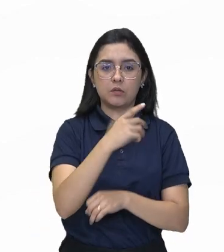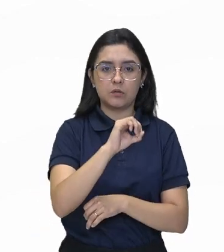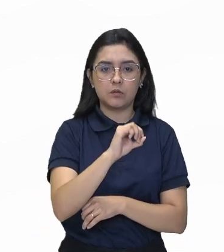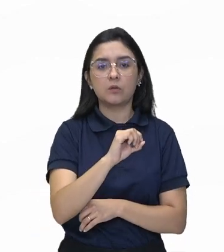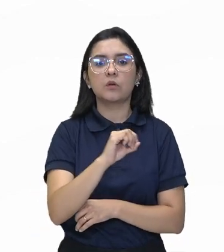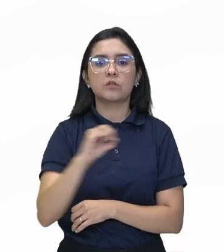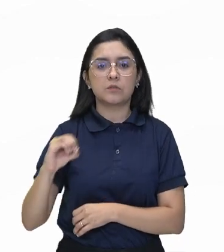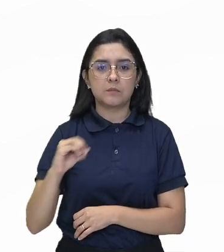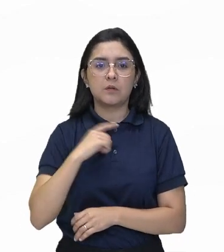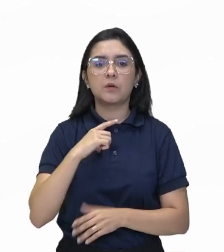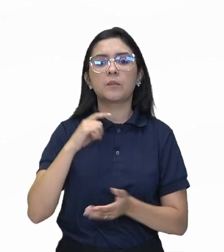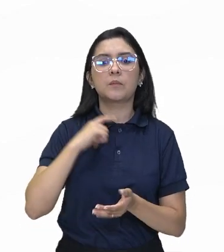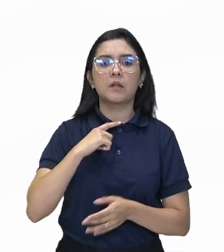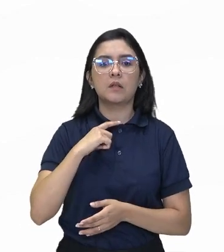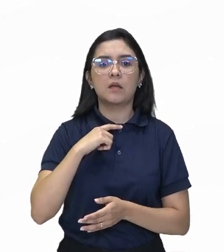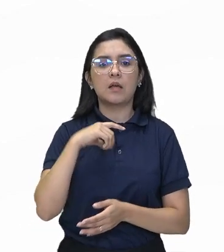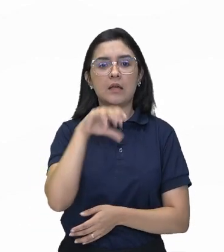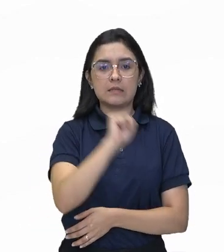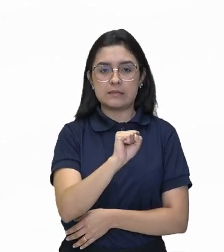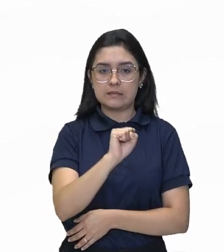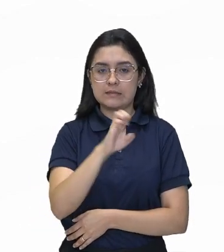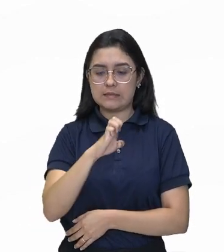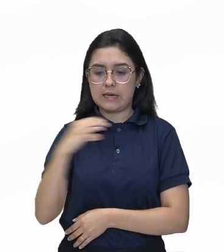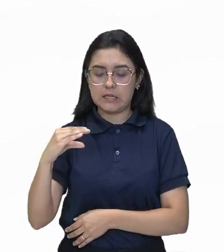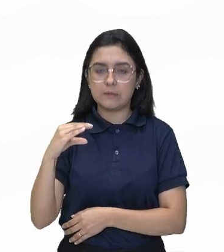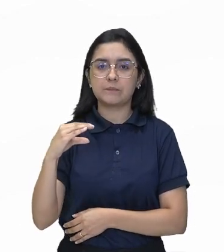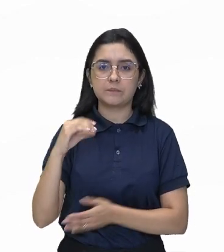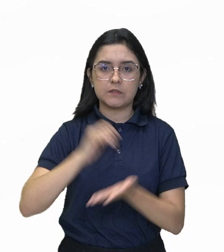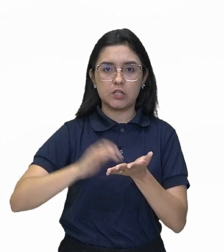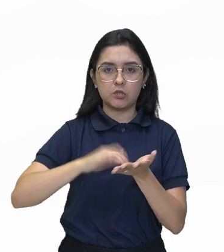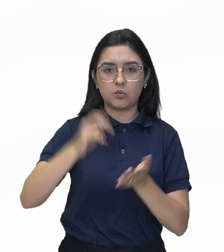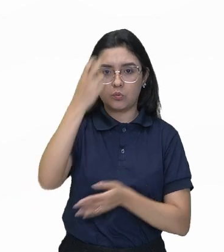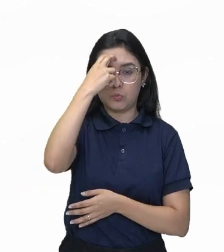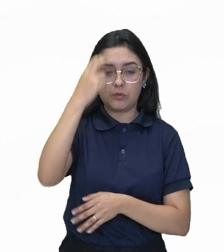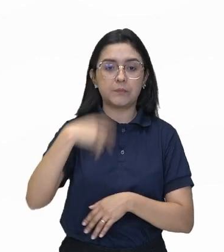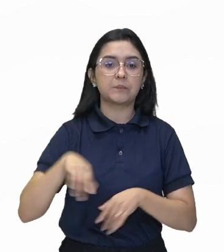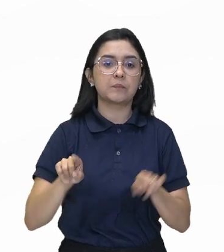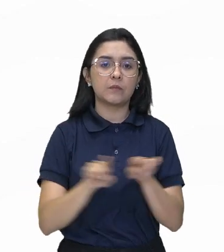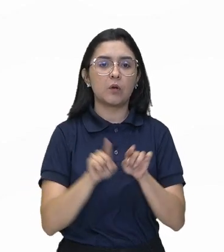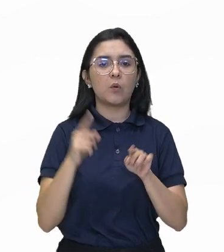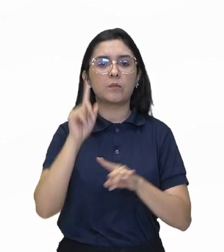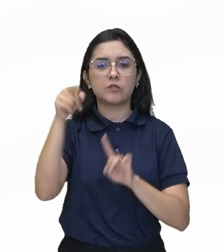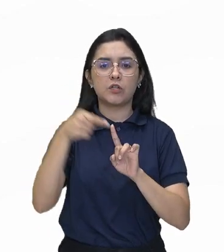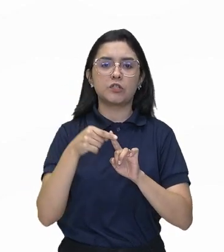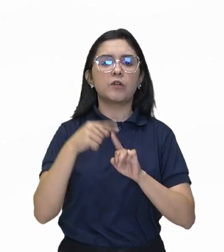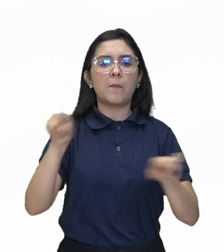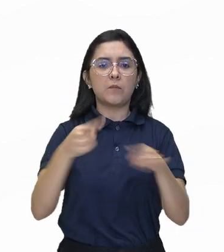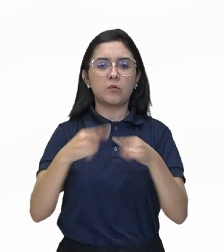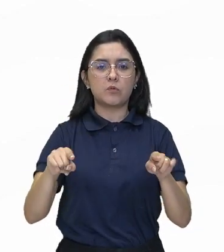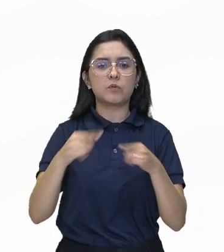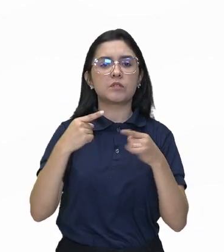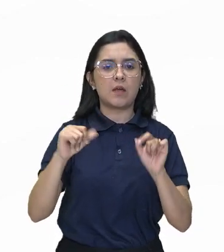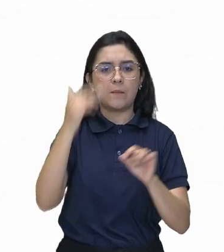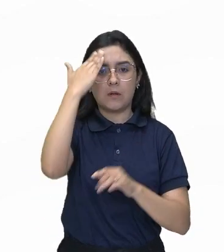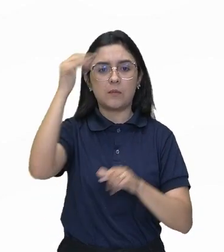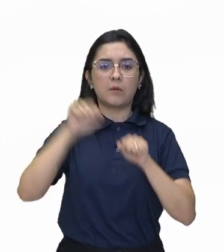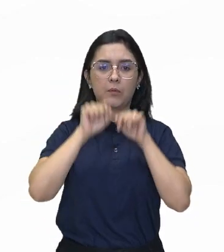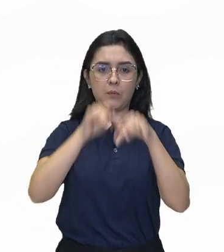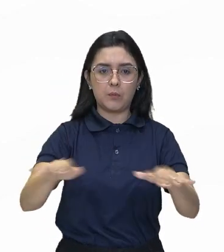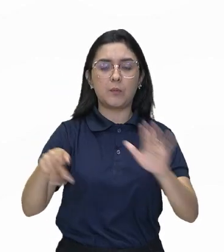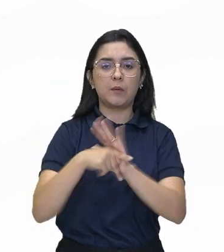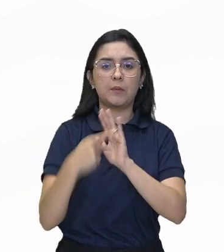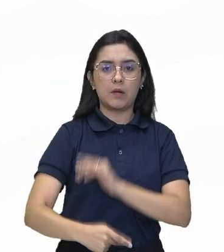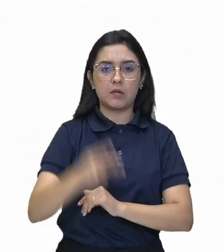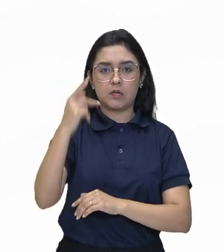pela Secretaria de Estado de Cultura, SEC, com a missão de difundir a música popular instrumental no